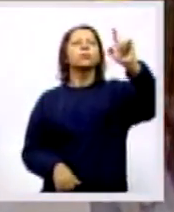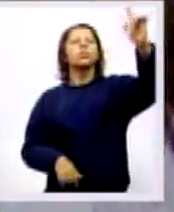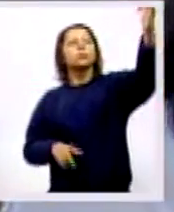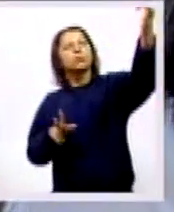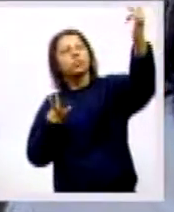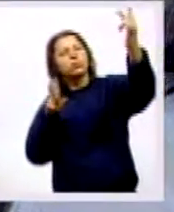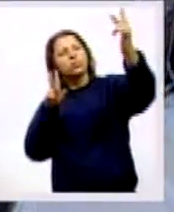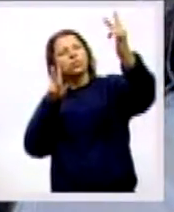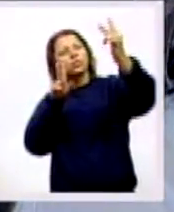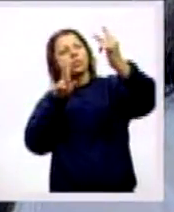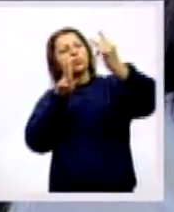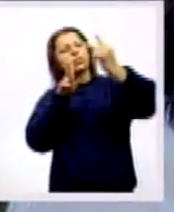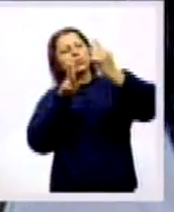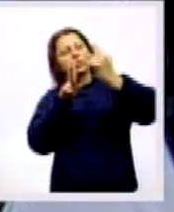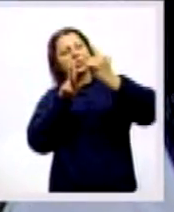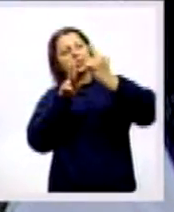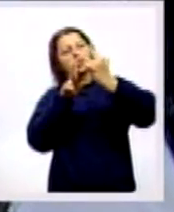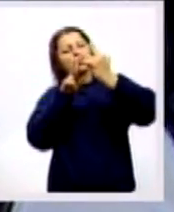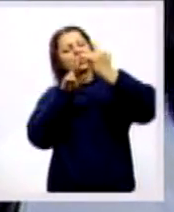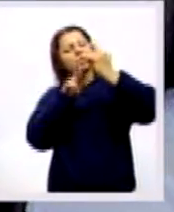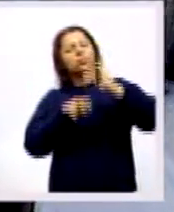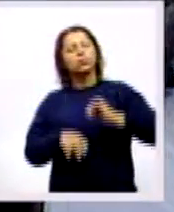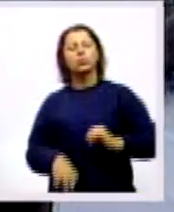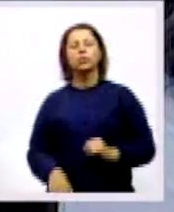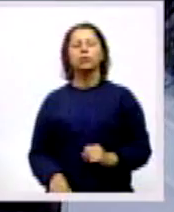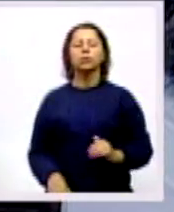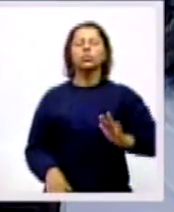Senhor, tu me olhaste nos